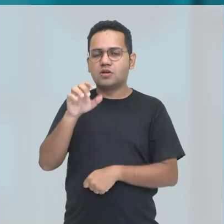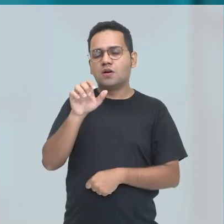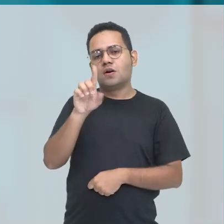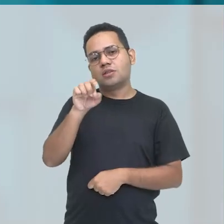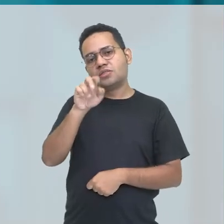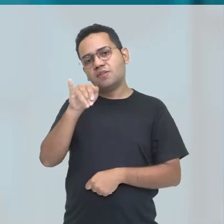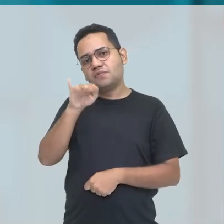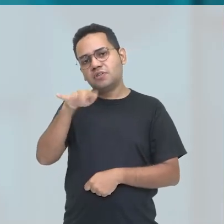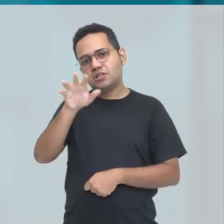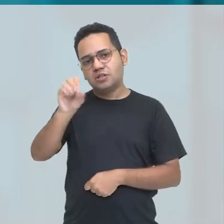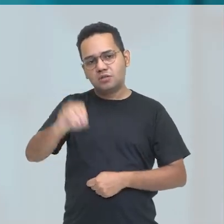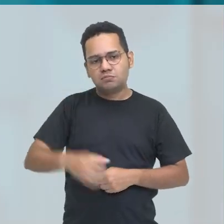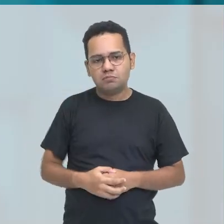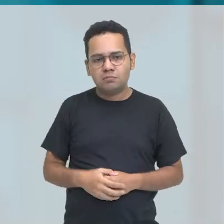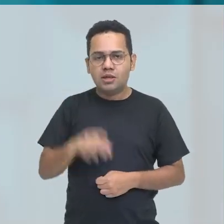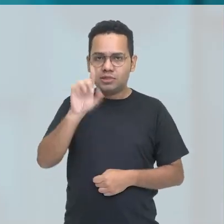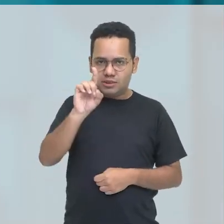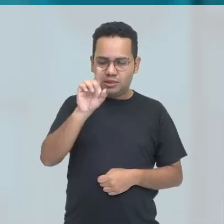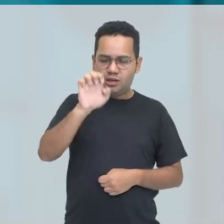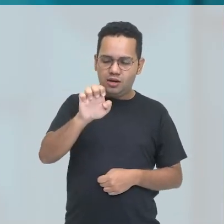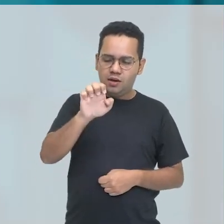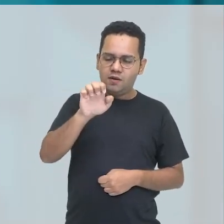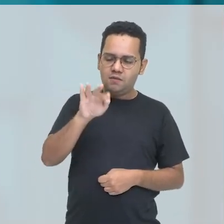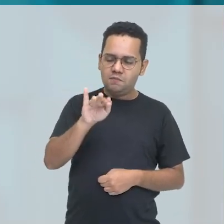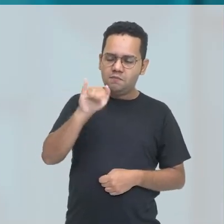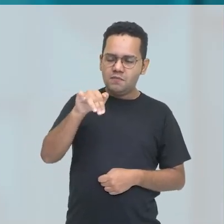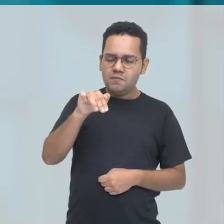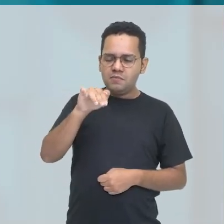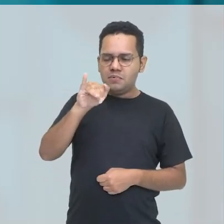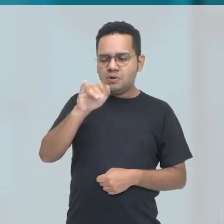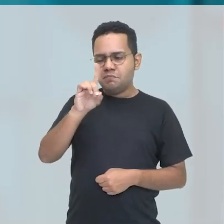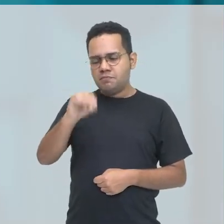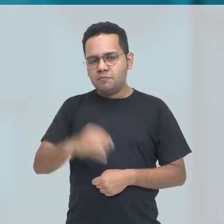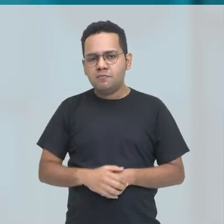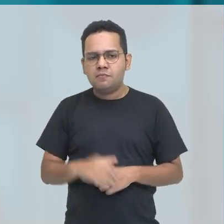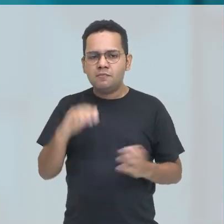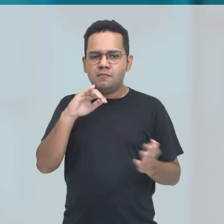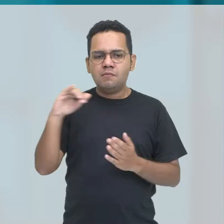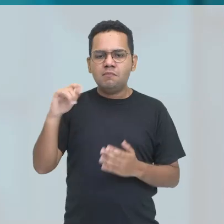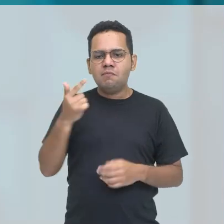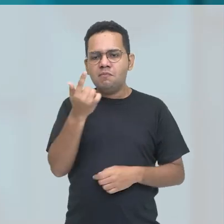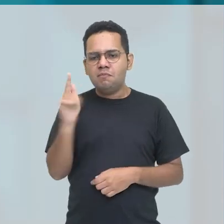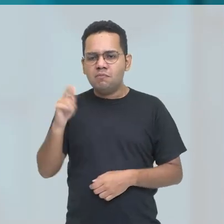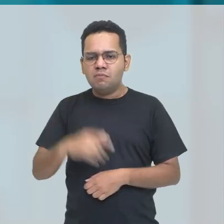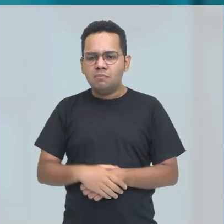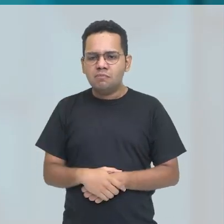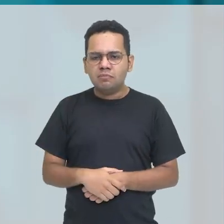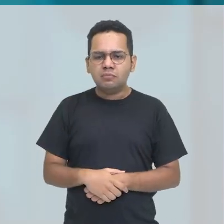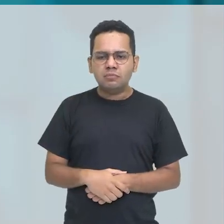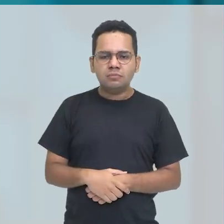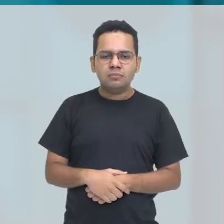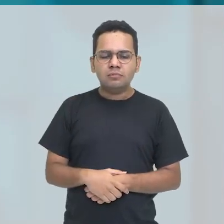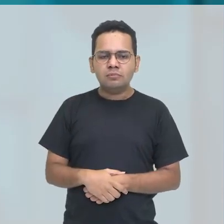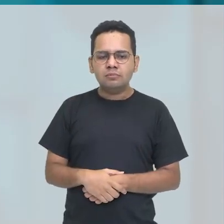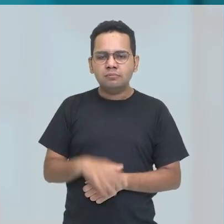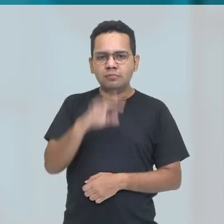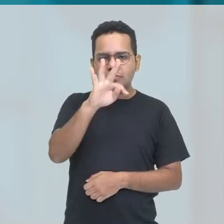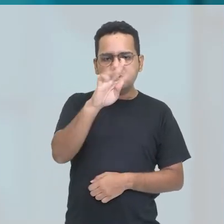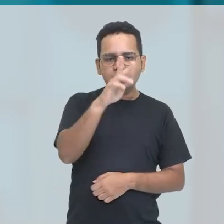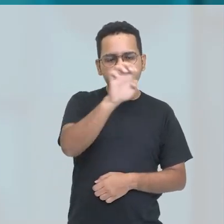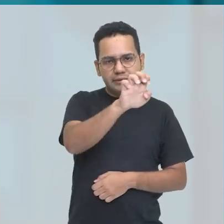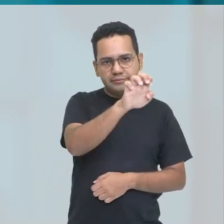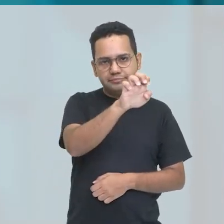temos outros que são chamados de artigos indefinidos, são dois. Então, nós temos o the, que significa o, a, os,